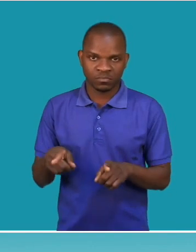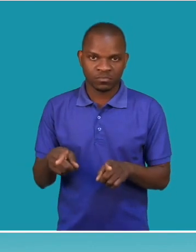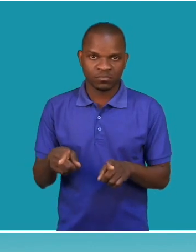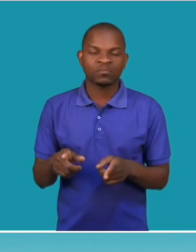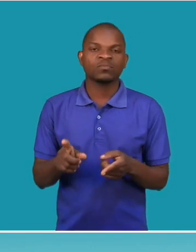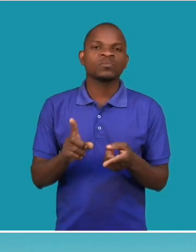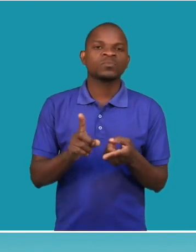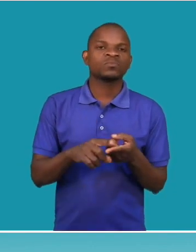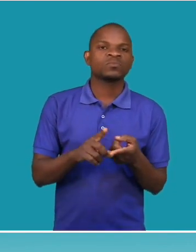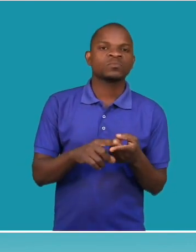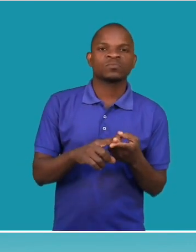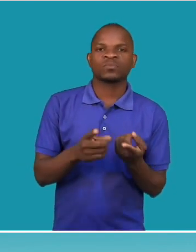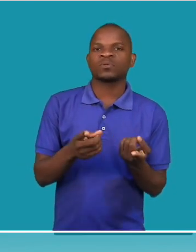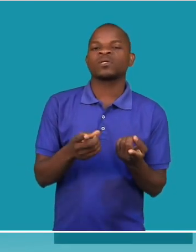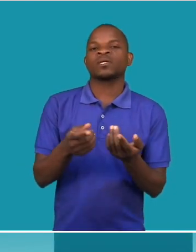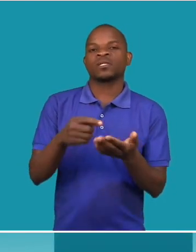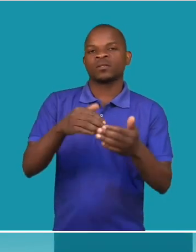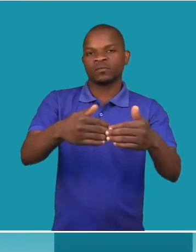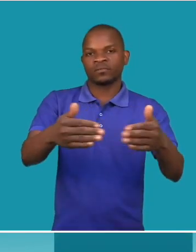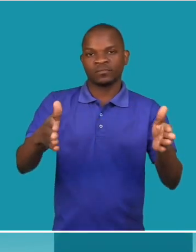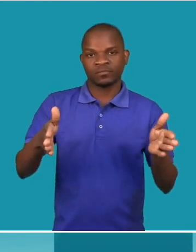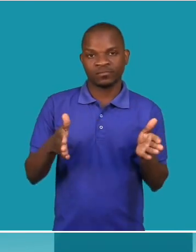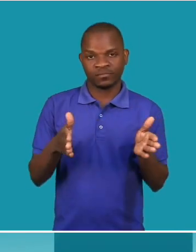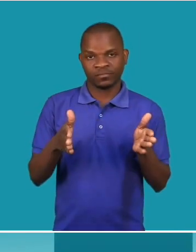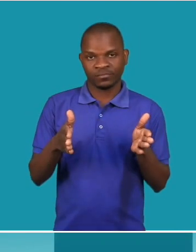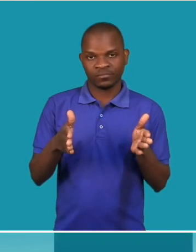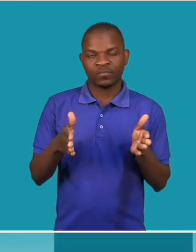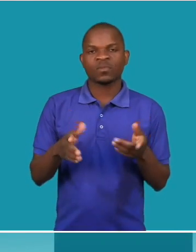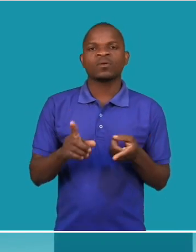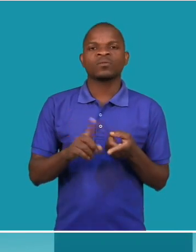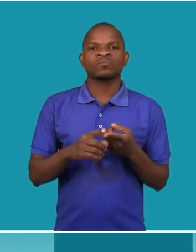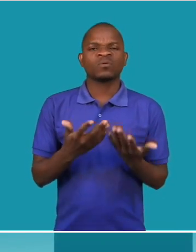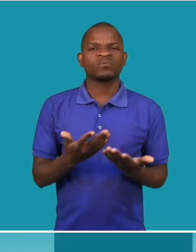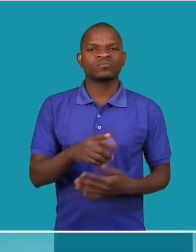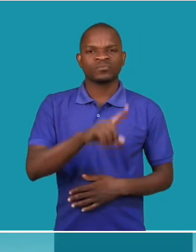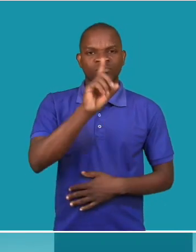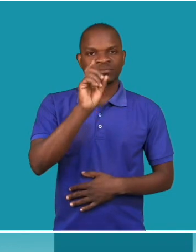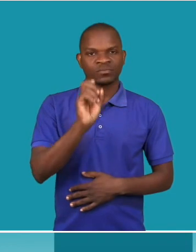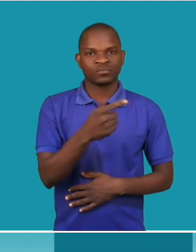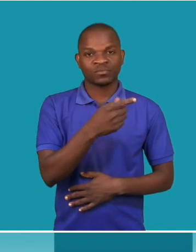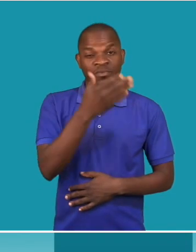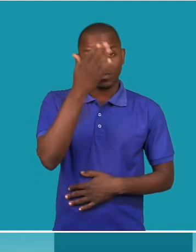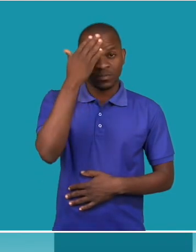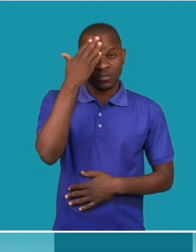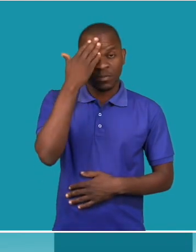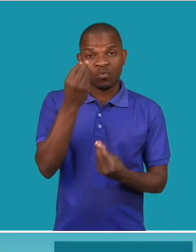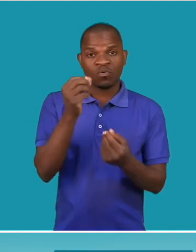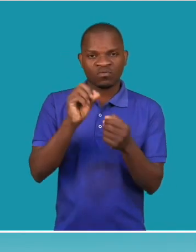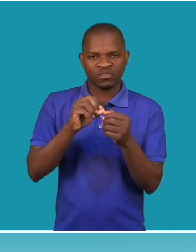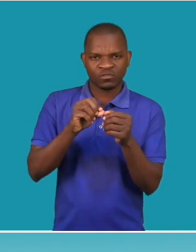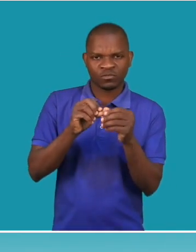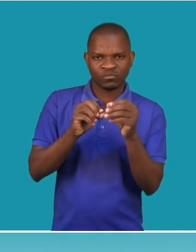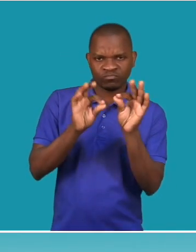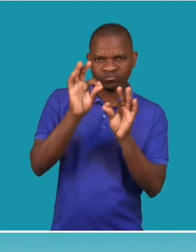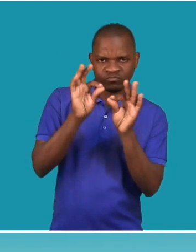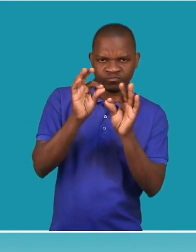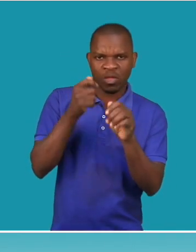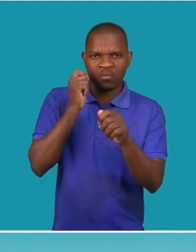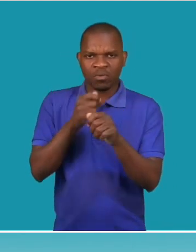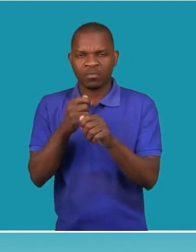vídeo está aprendendo gente, mas sai. E tu sabes já fazer a montagem desse trabalho